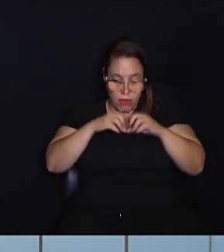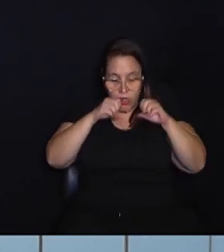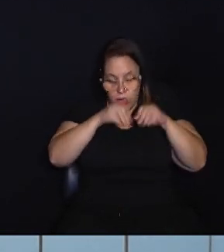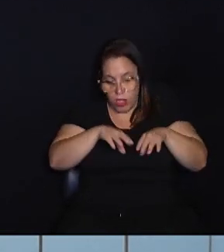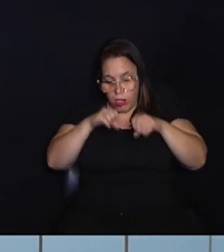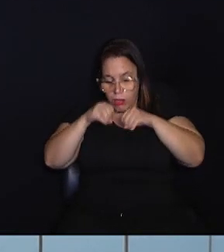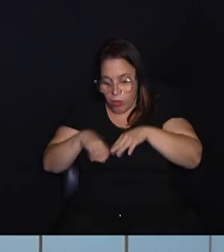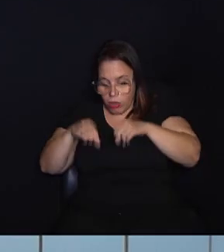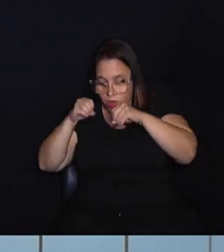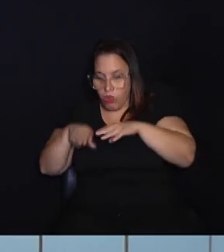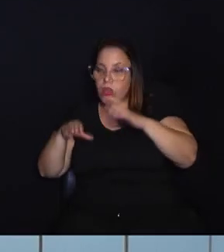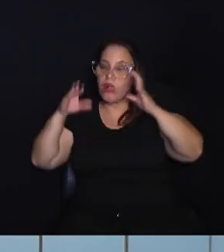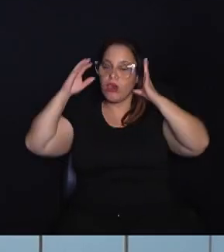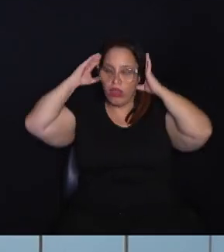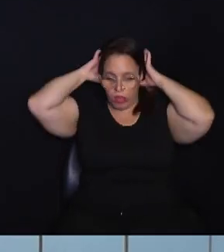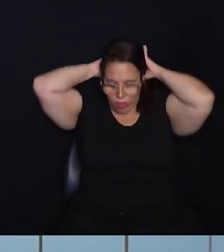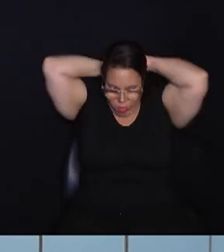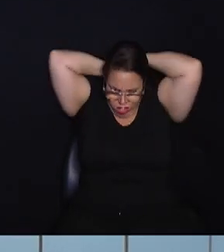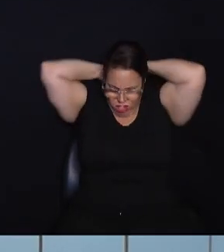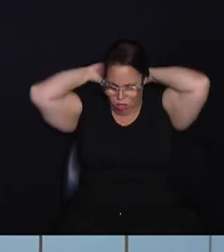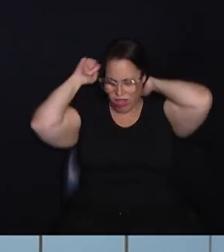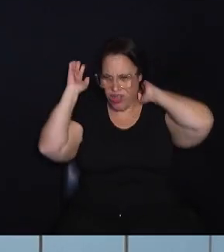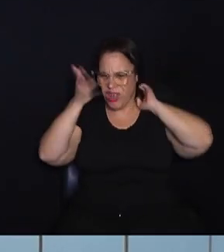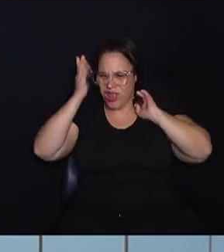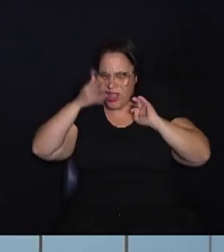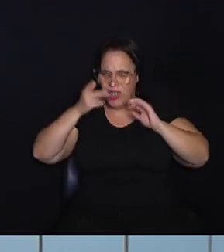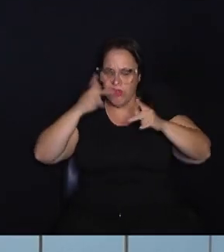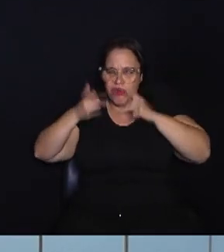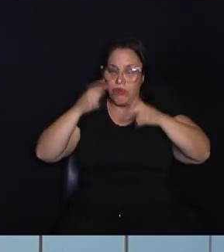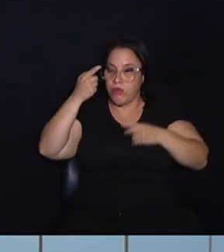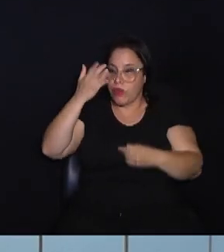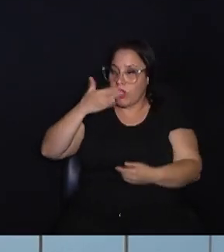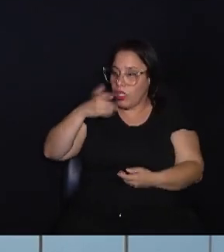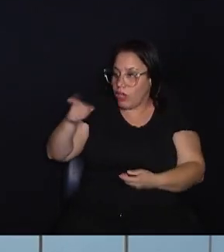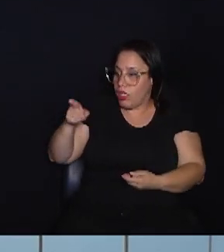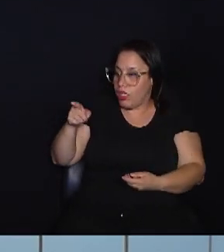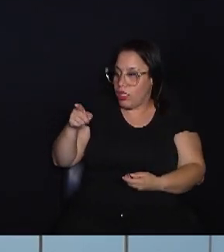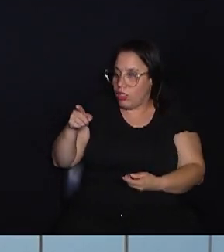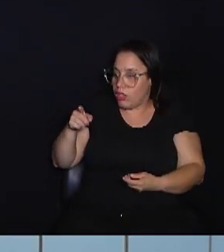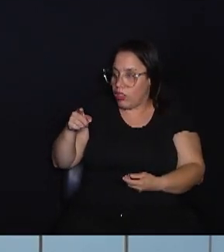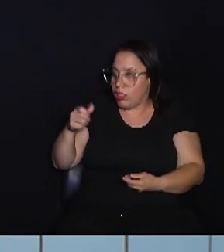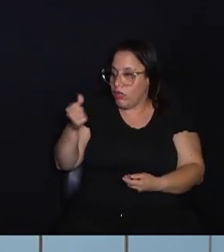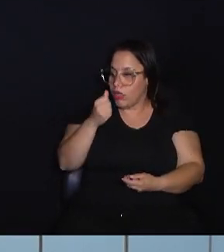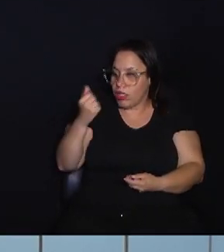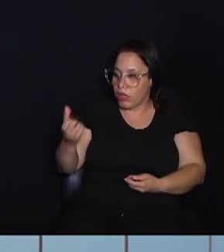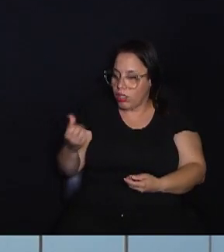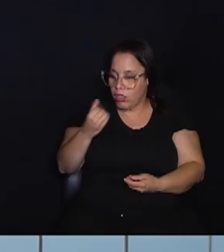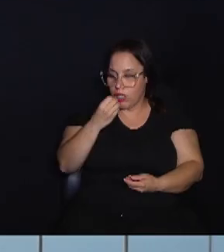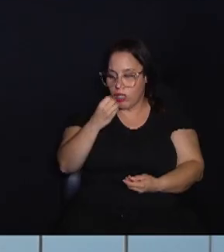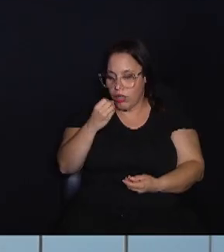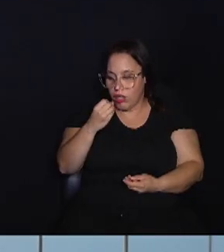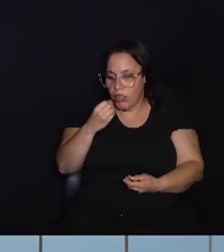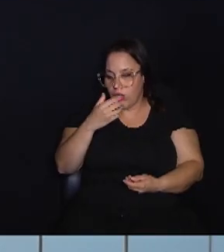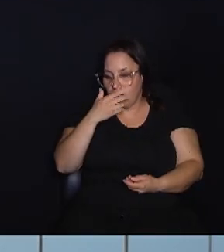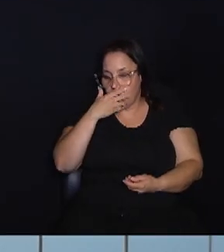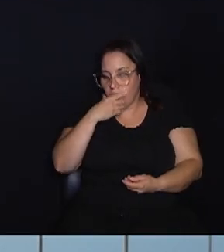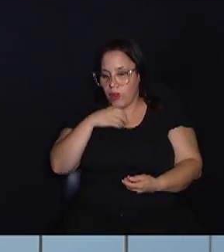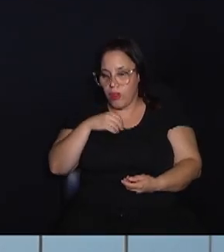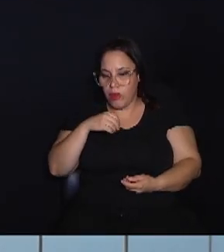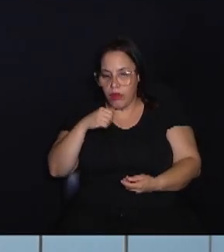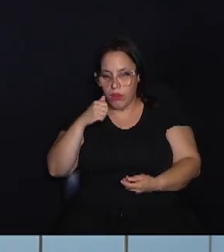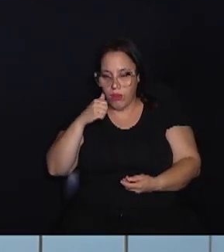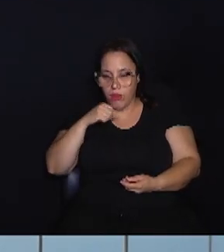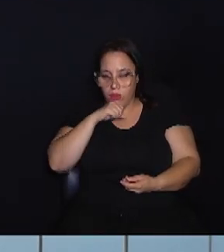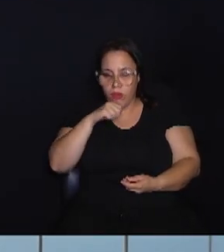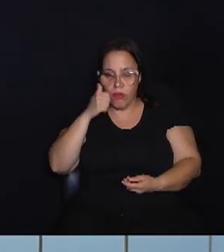eu lembro que em uma das palestras dele, ele falava assim, na visão dele, que até os 16 anos os pais tinham obrigação de